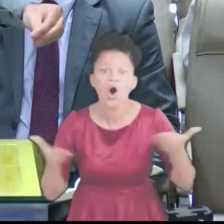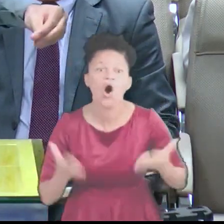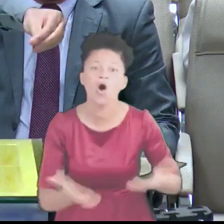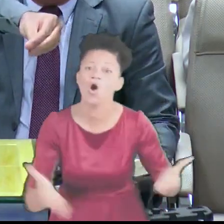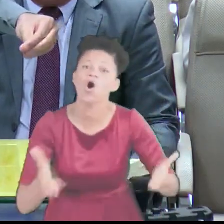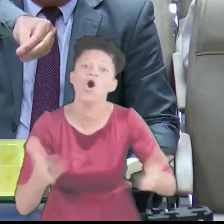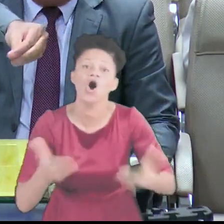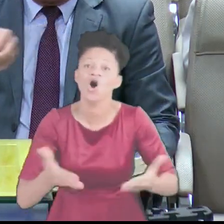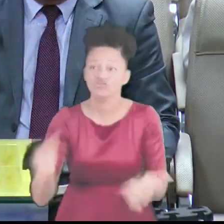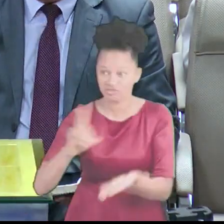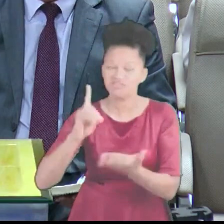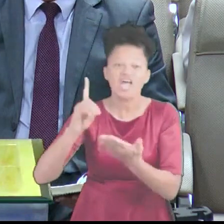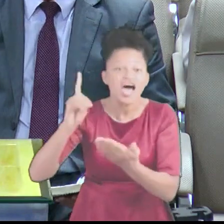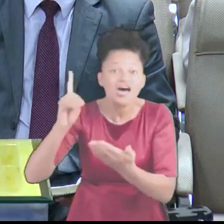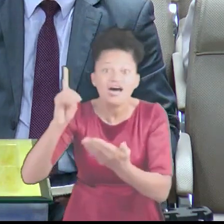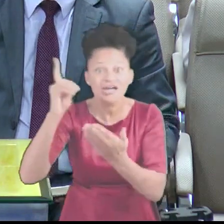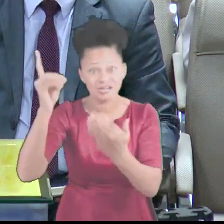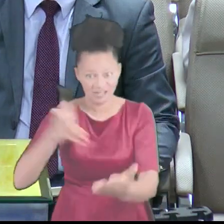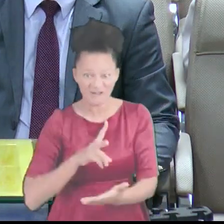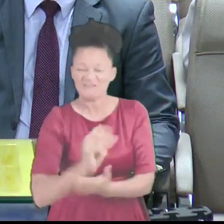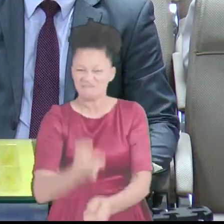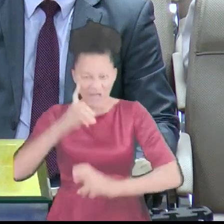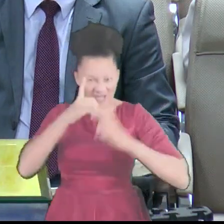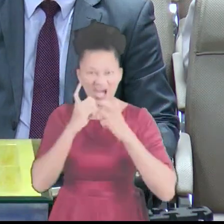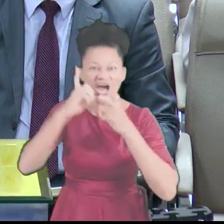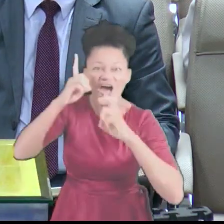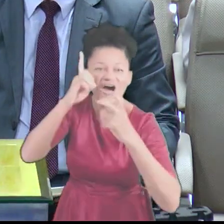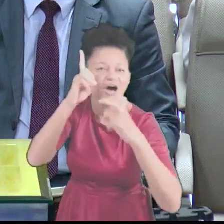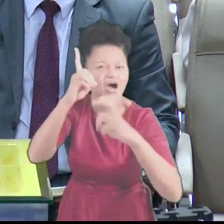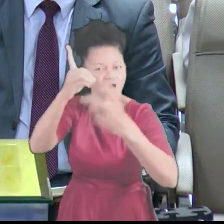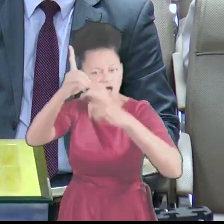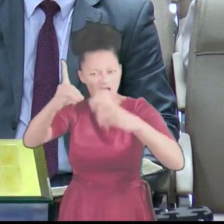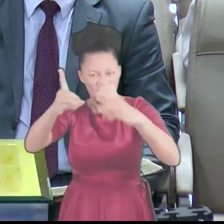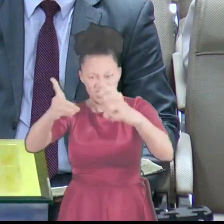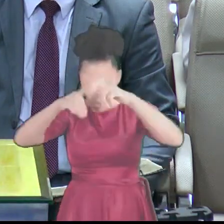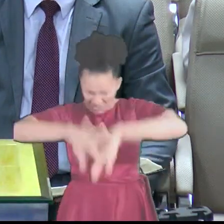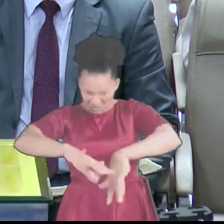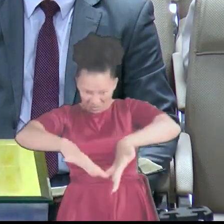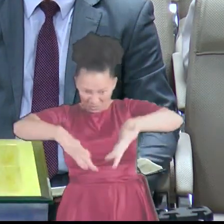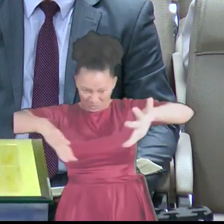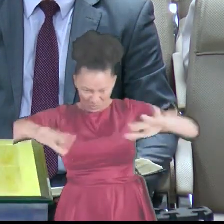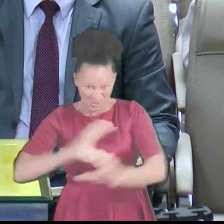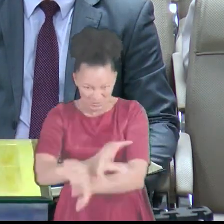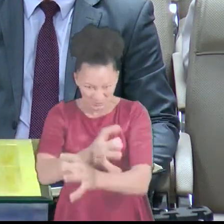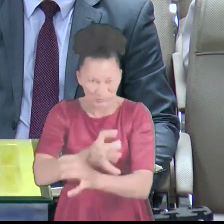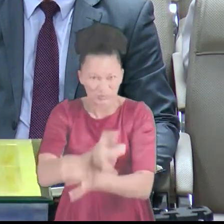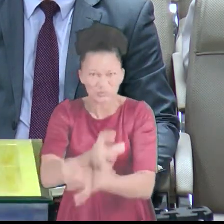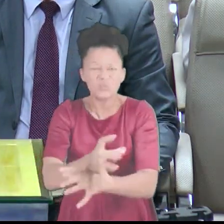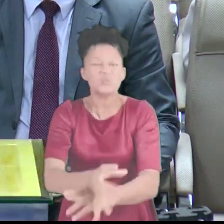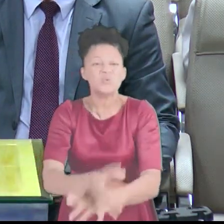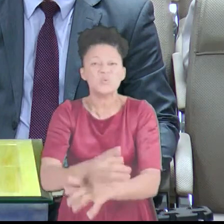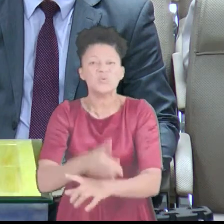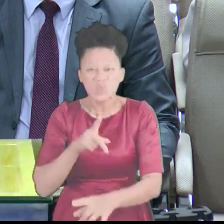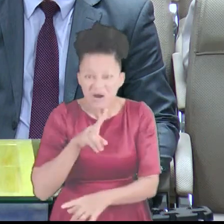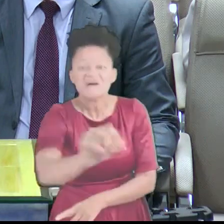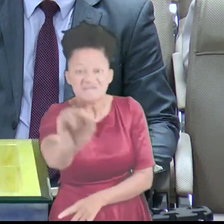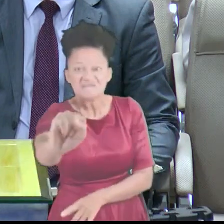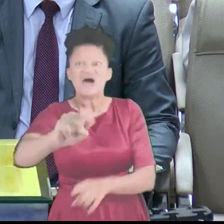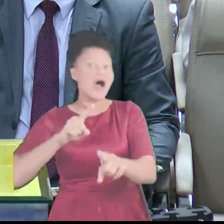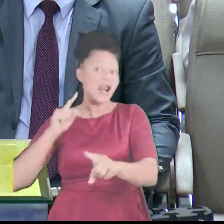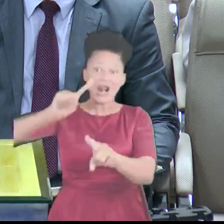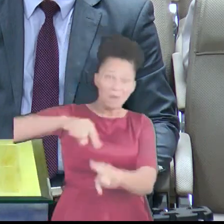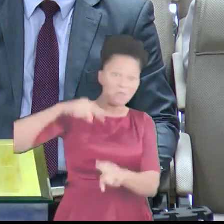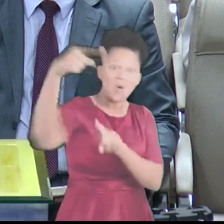Hoje Deus vai bradar neste vale. Tu estás aqui, vai ter ruído lá do